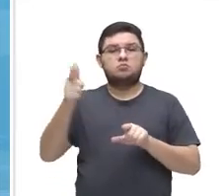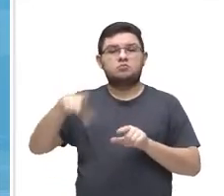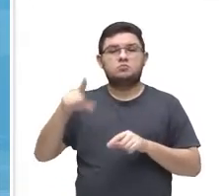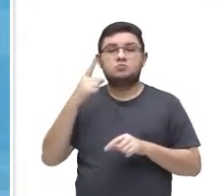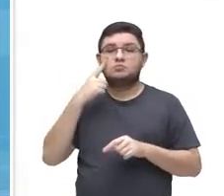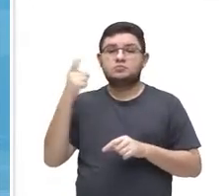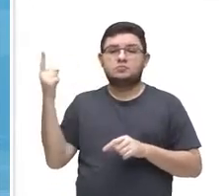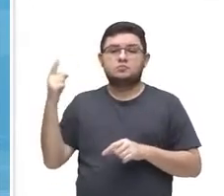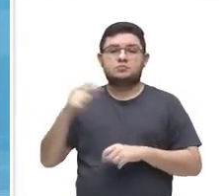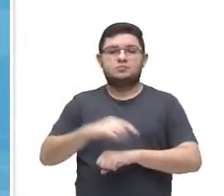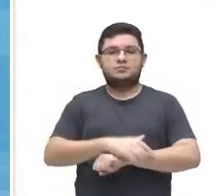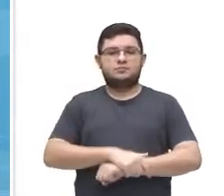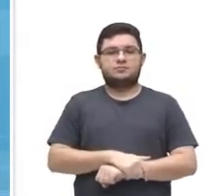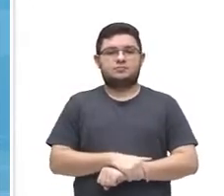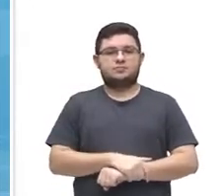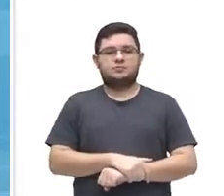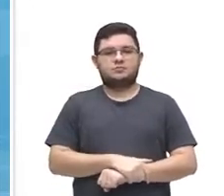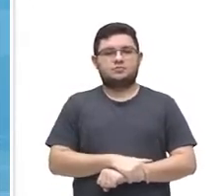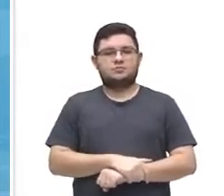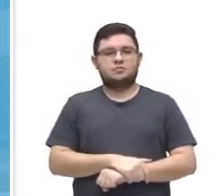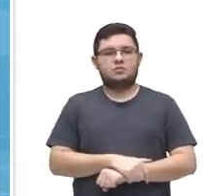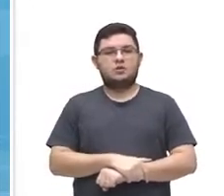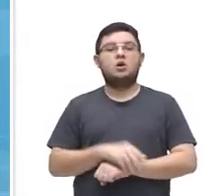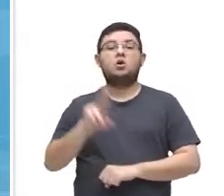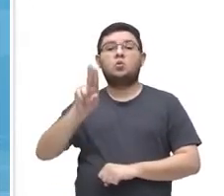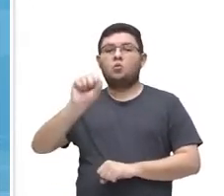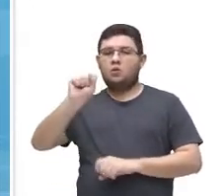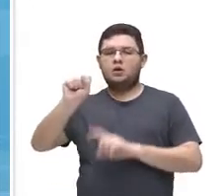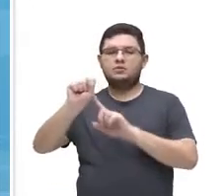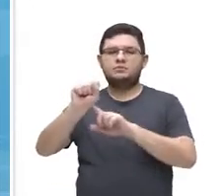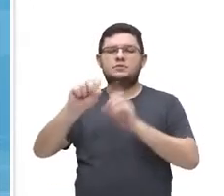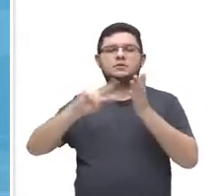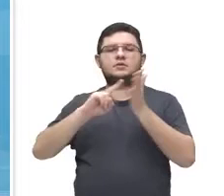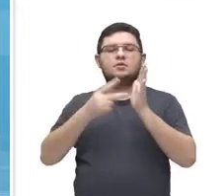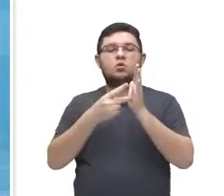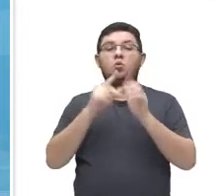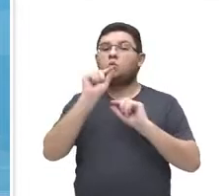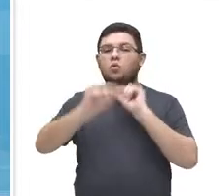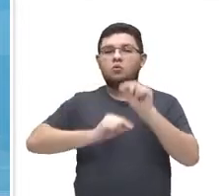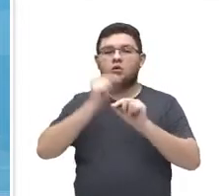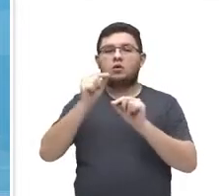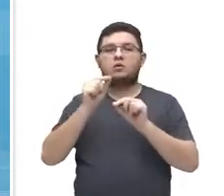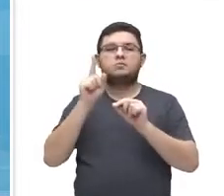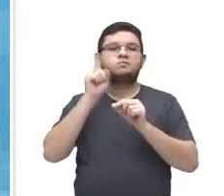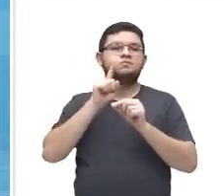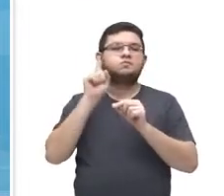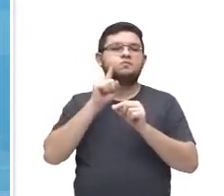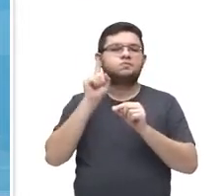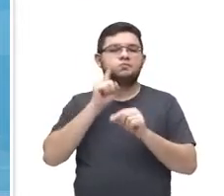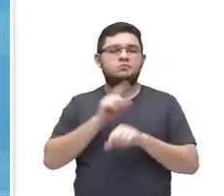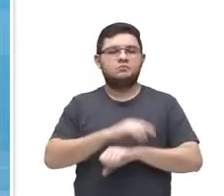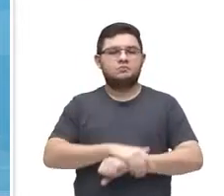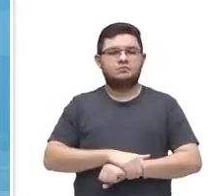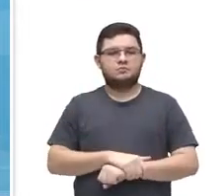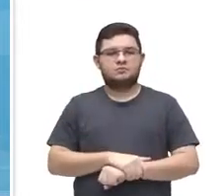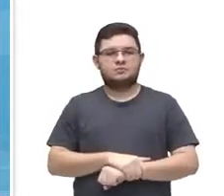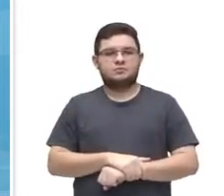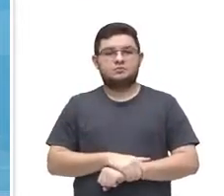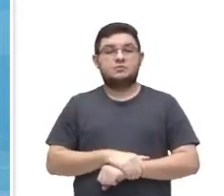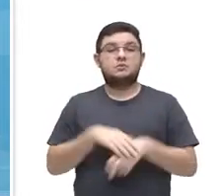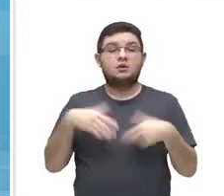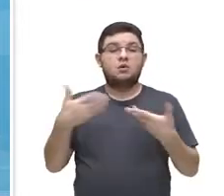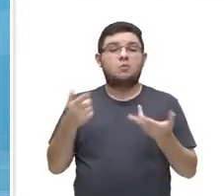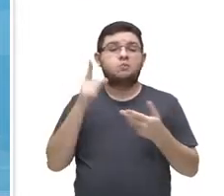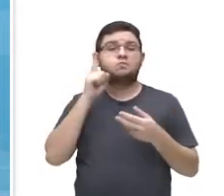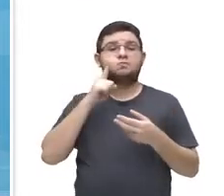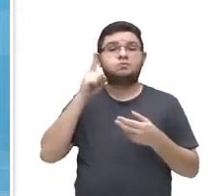seguinte. The US, abreviação de Estados Unidos, né? The US is the third most populous country. Os Estados Unidos, então,